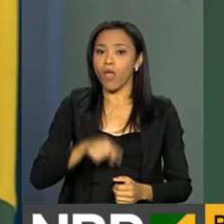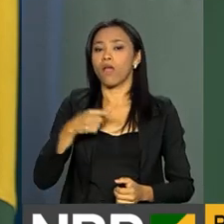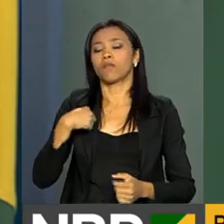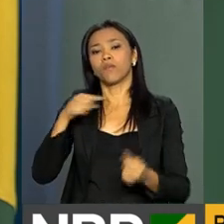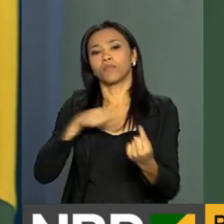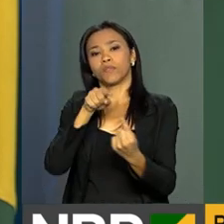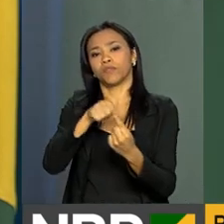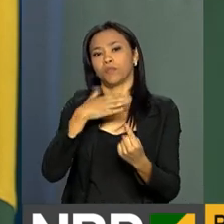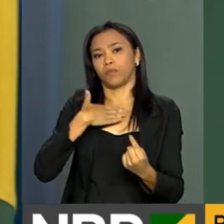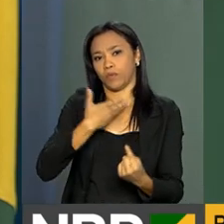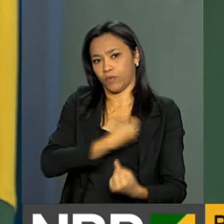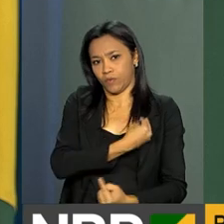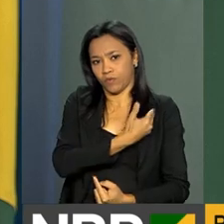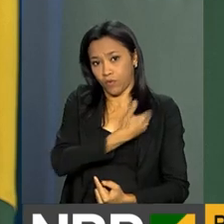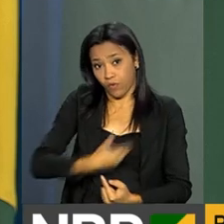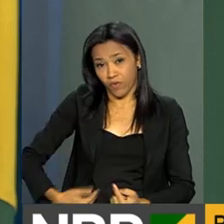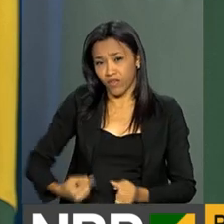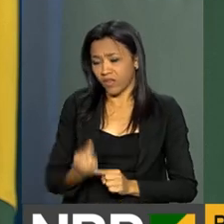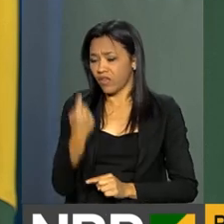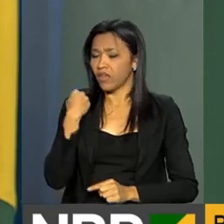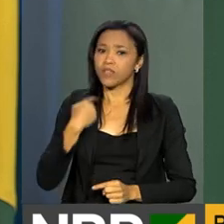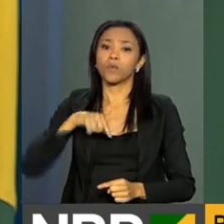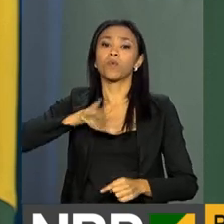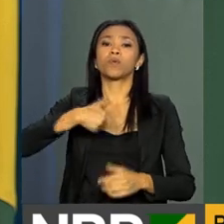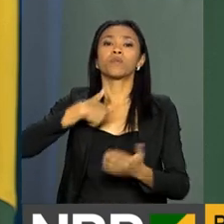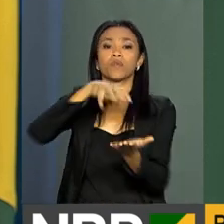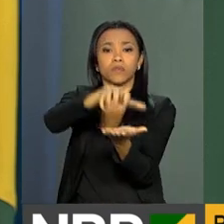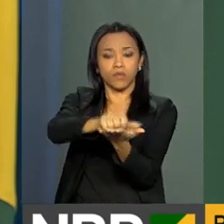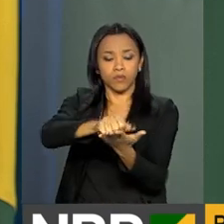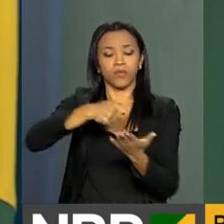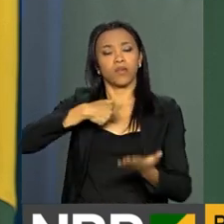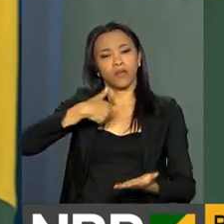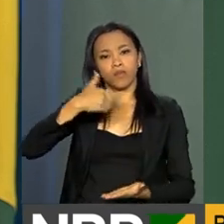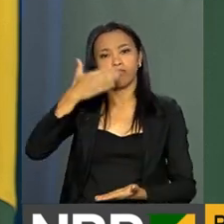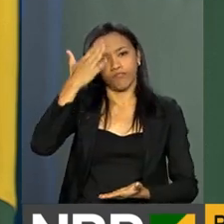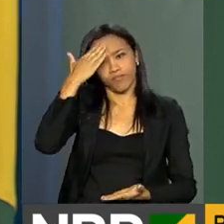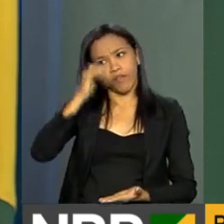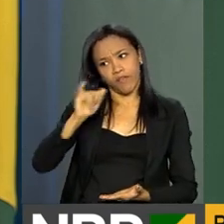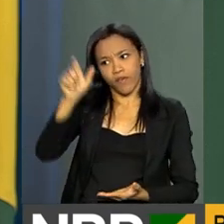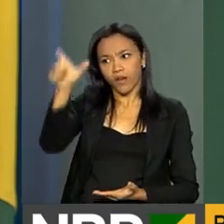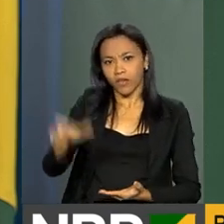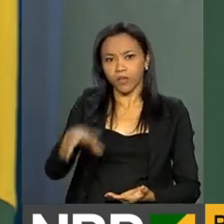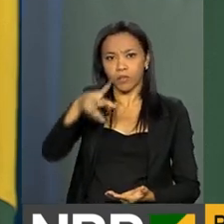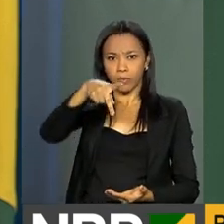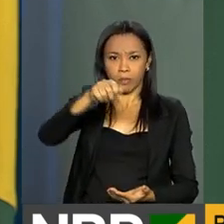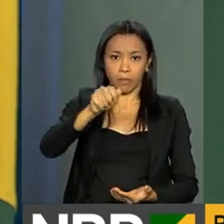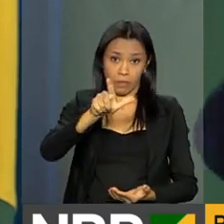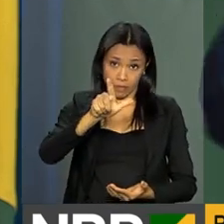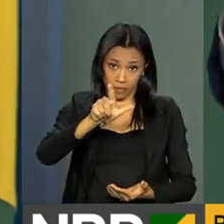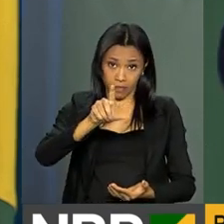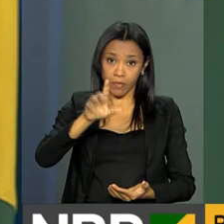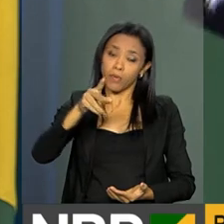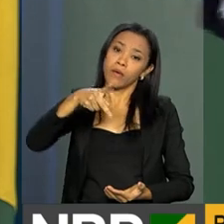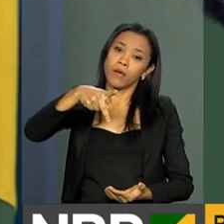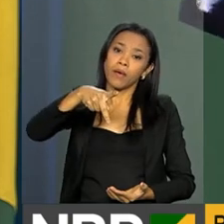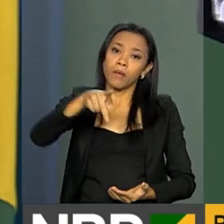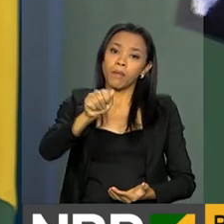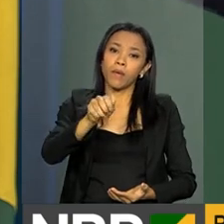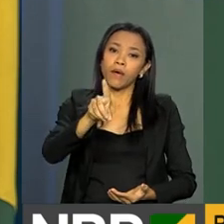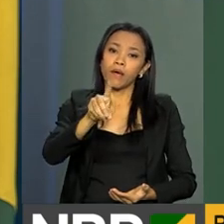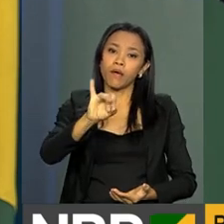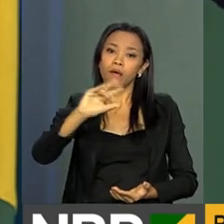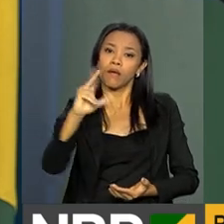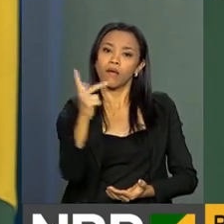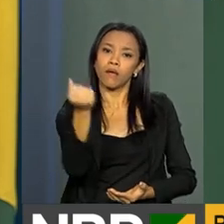do nosso governo desde os primeiros dias. Eu até reconheço, ministro Padilha, nós temos comentado muito isso, quando nós produzimos